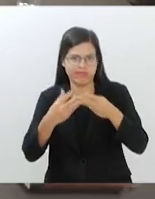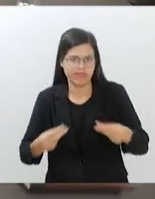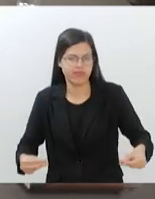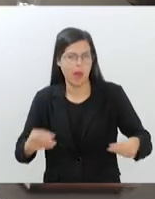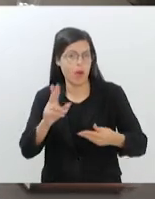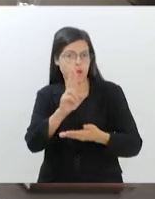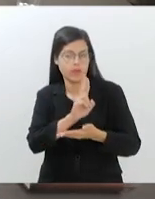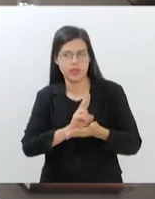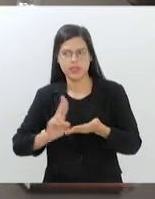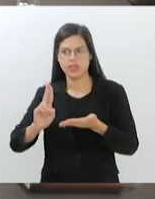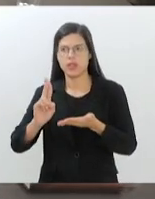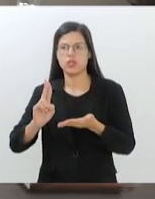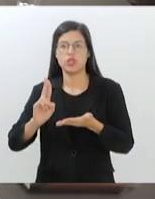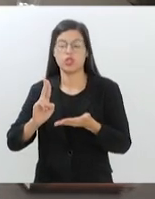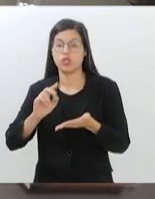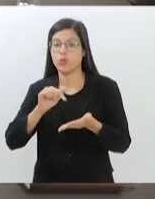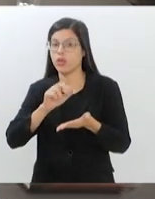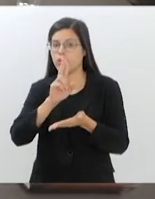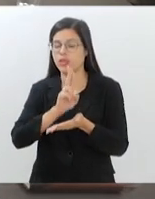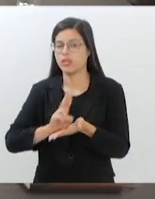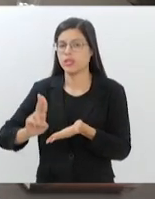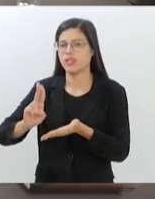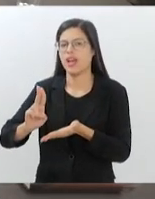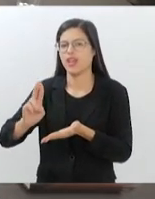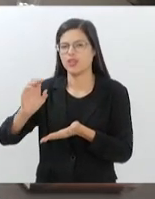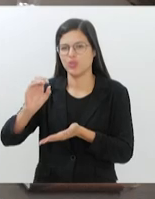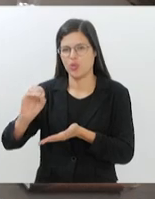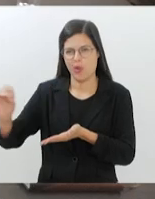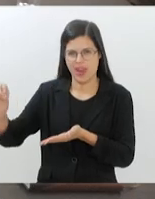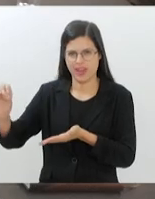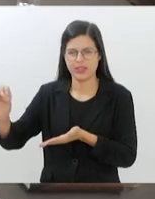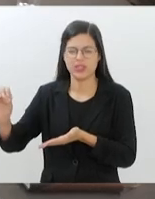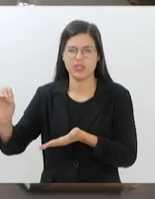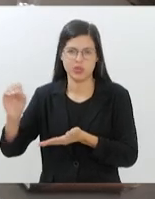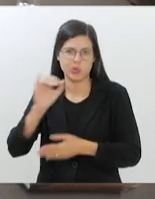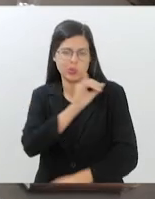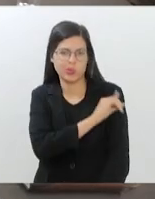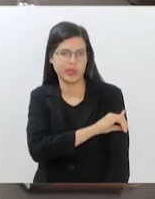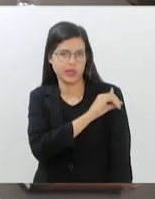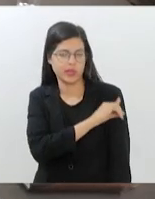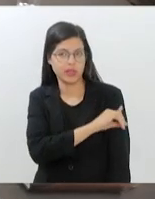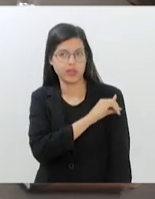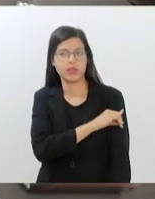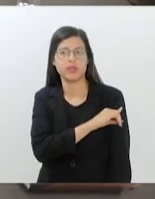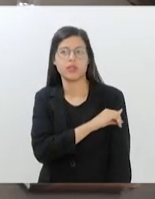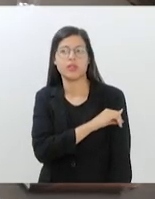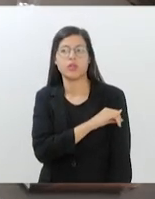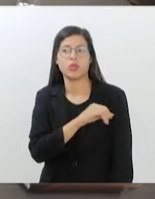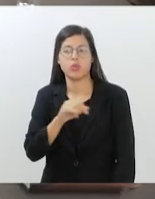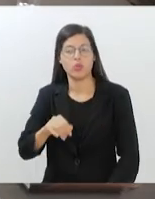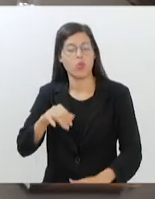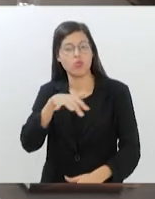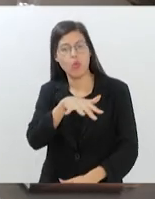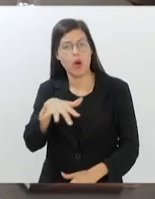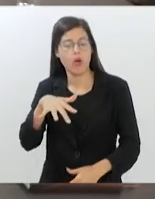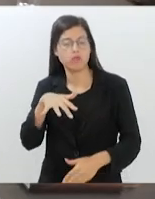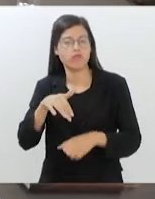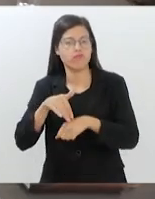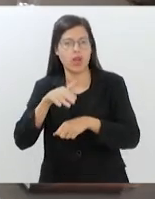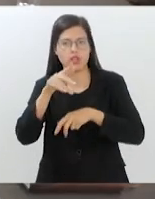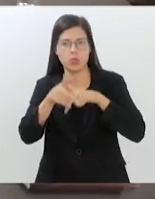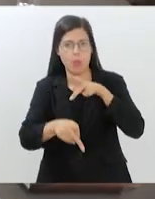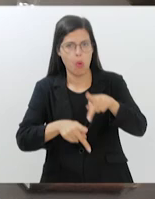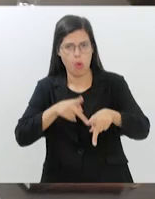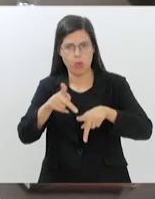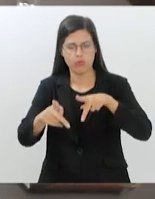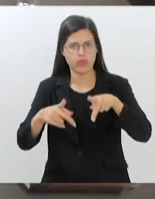universidade uma universidade na zona oeste do Rio de Janeiro a região mais densa da cidade a região mais populosa do Estado do